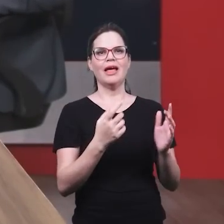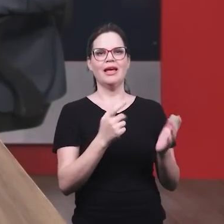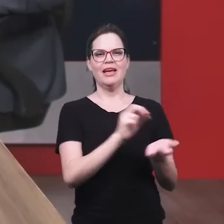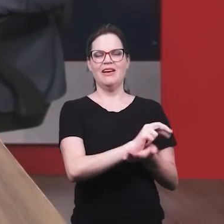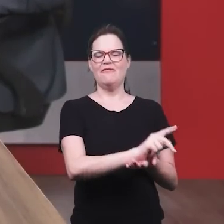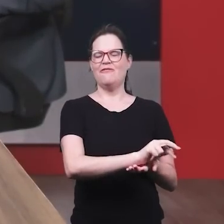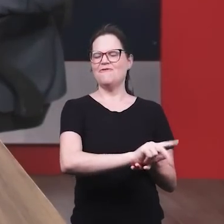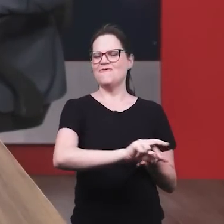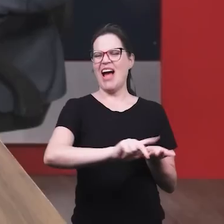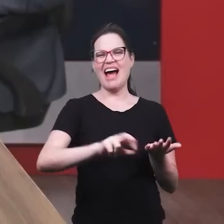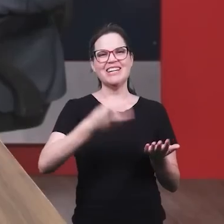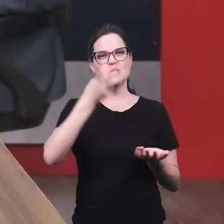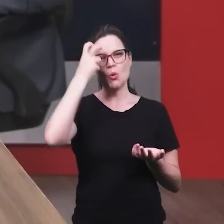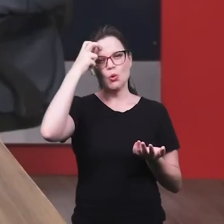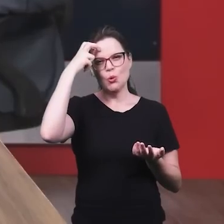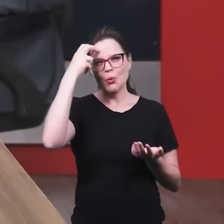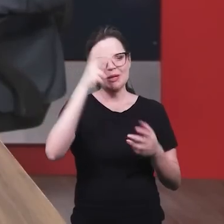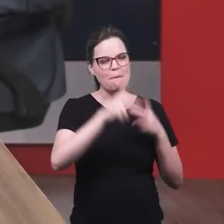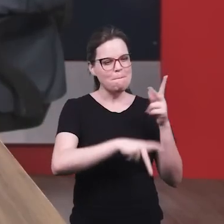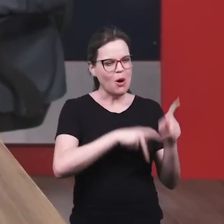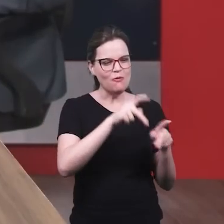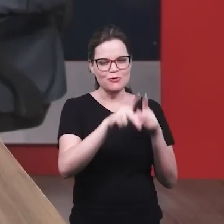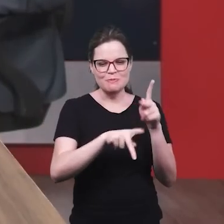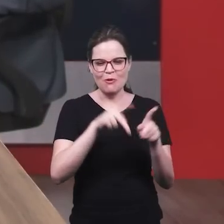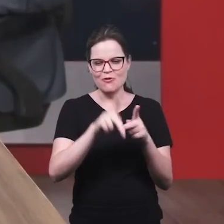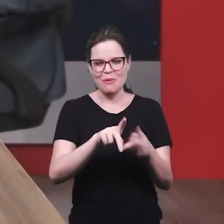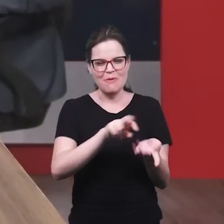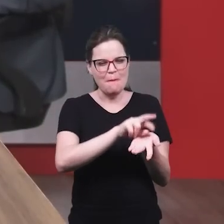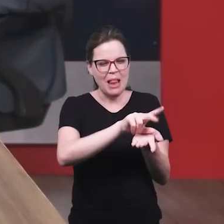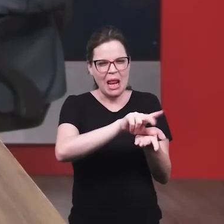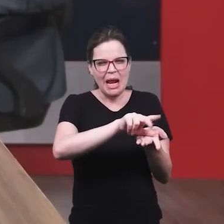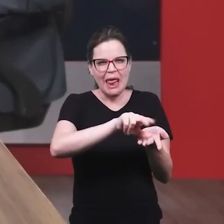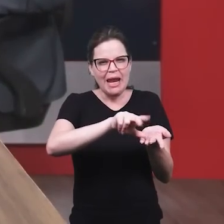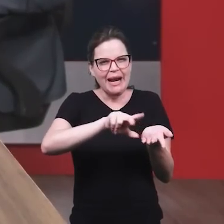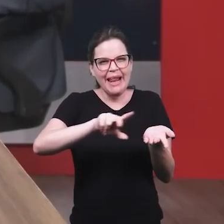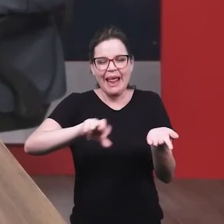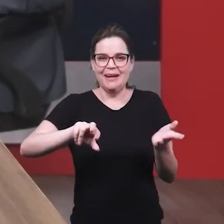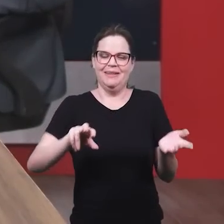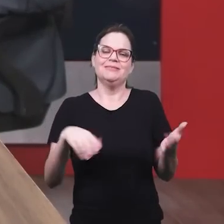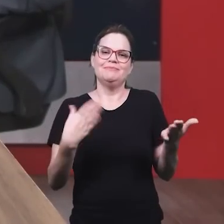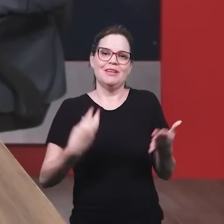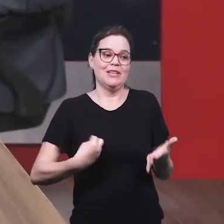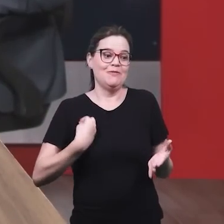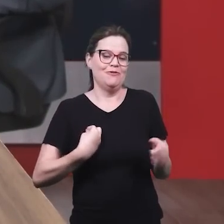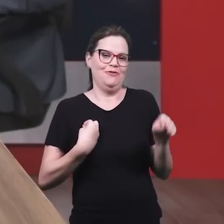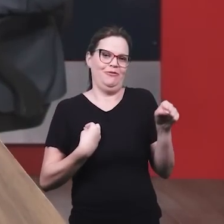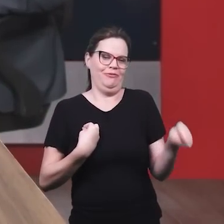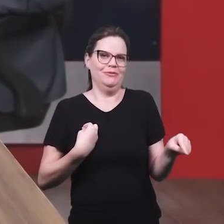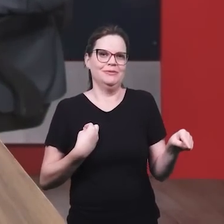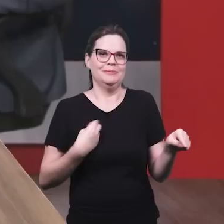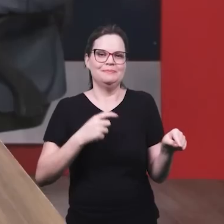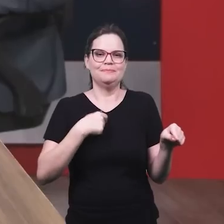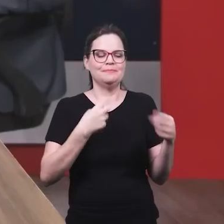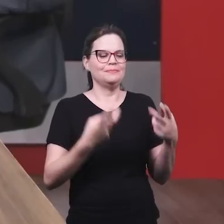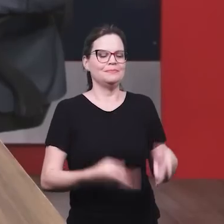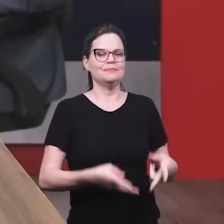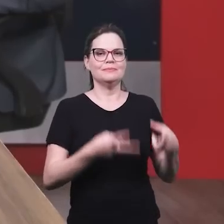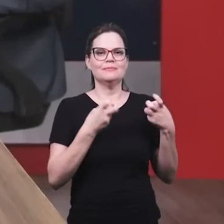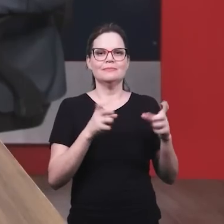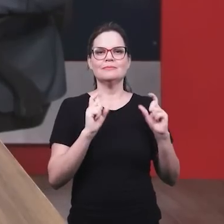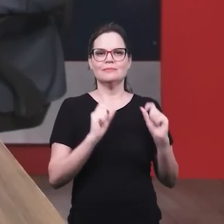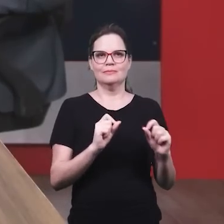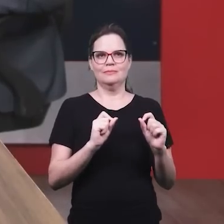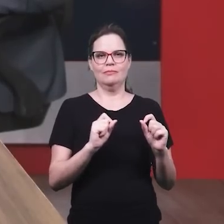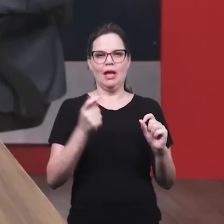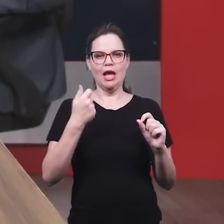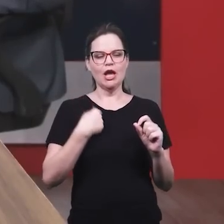de povos, de outras nações que vivem ali, o que na verdade eu percebi, inclusive, em